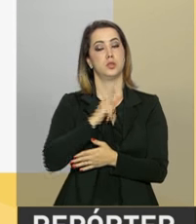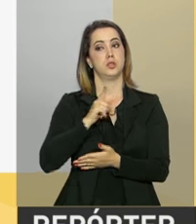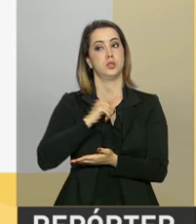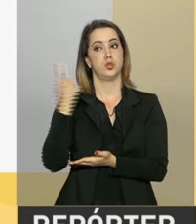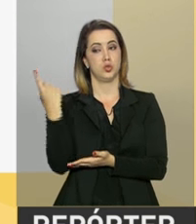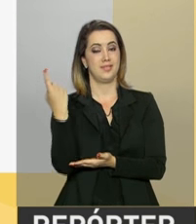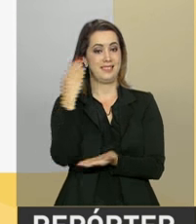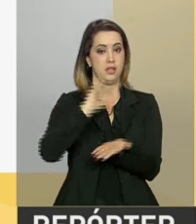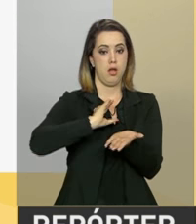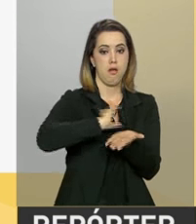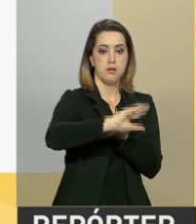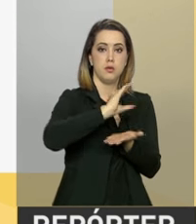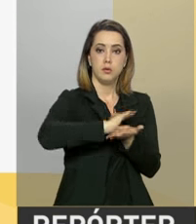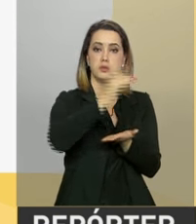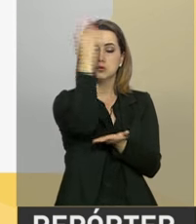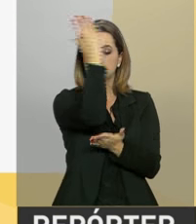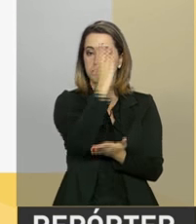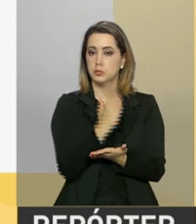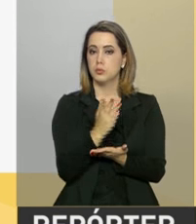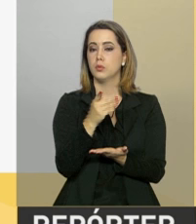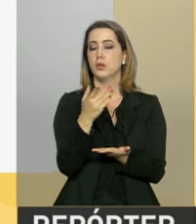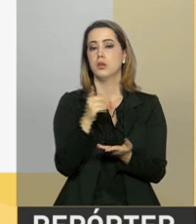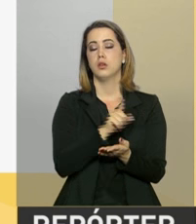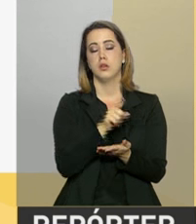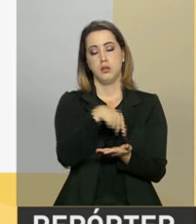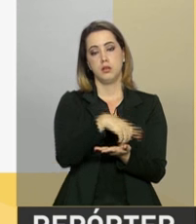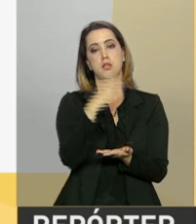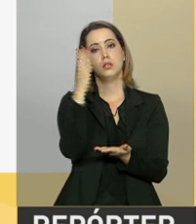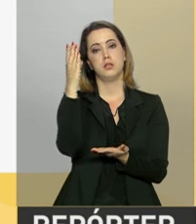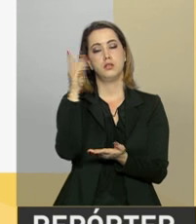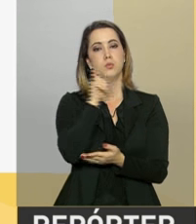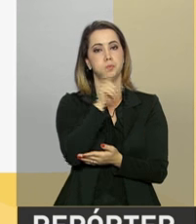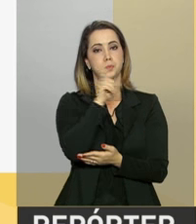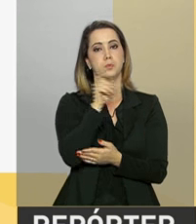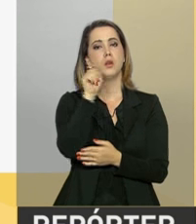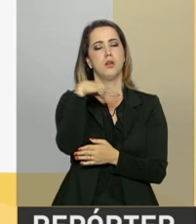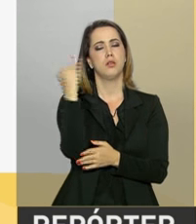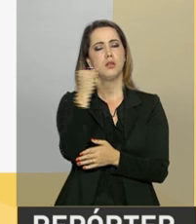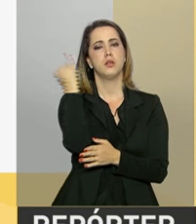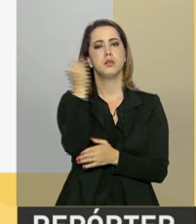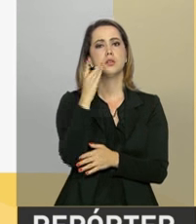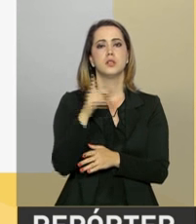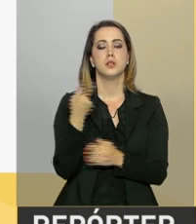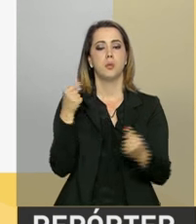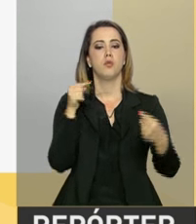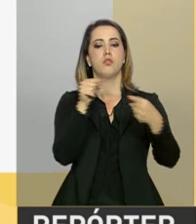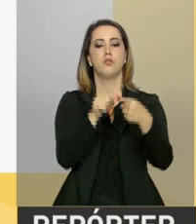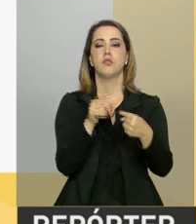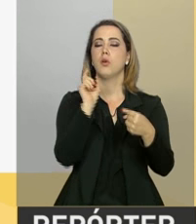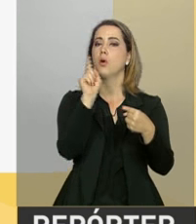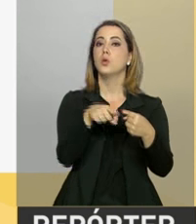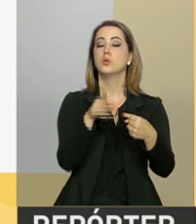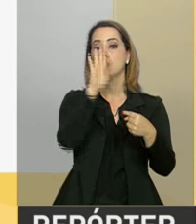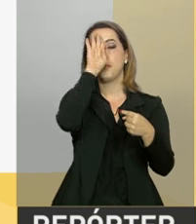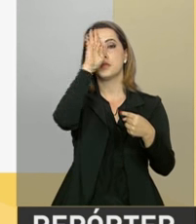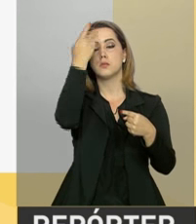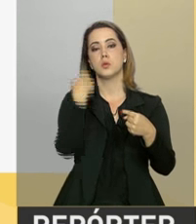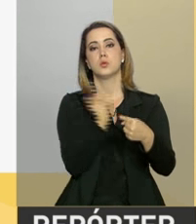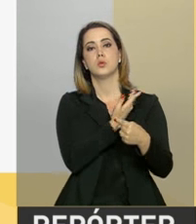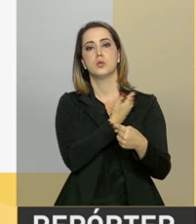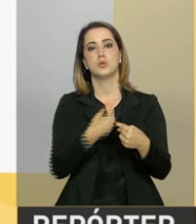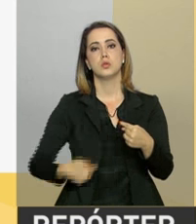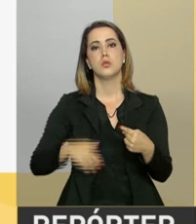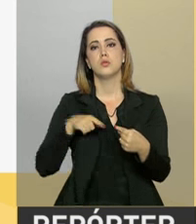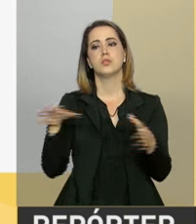eh do Estados Unidos e Outros tantos países Aqui no Brasil é importante para o foco principal do nosso governo que